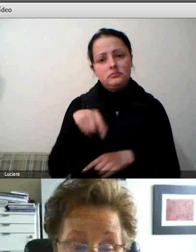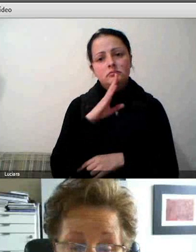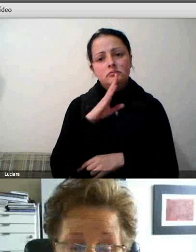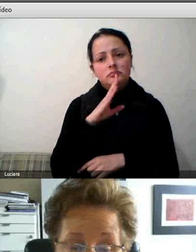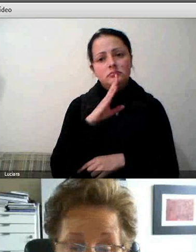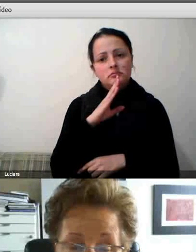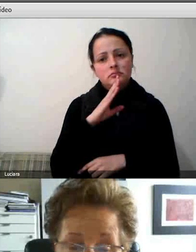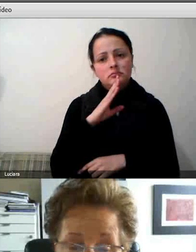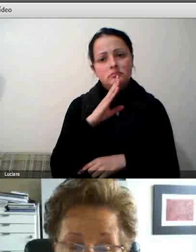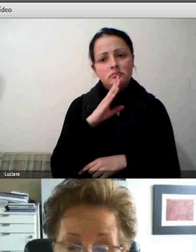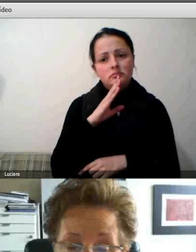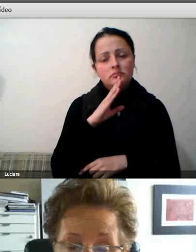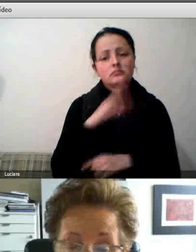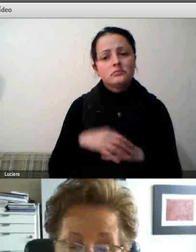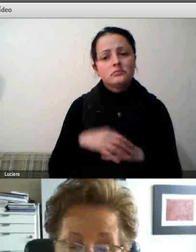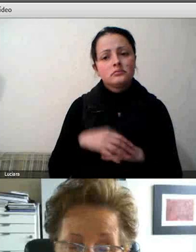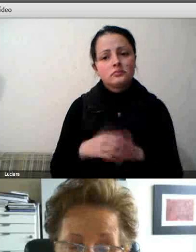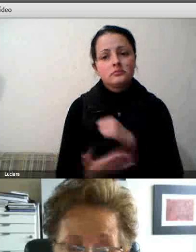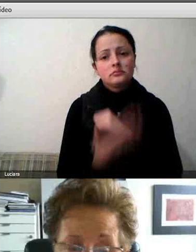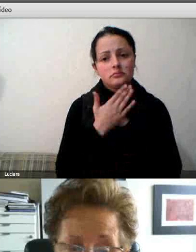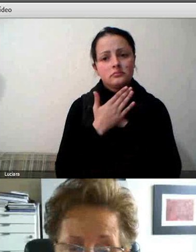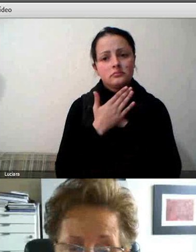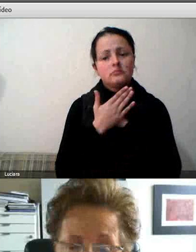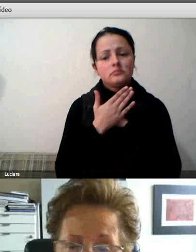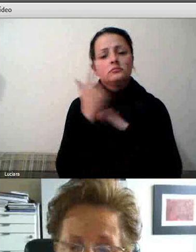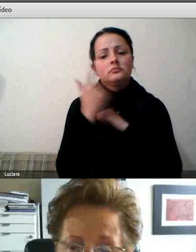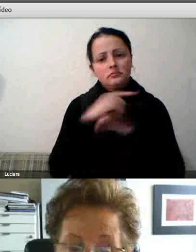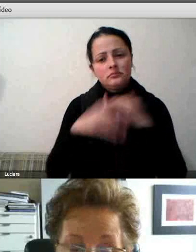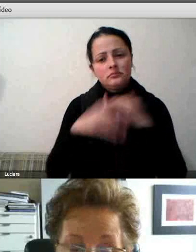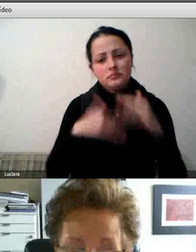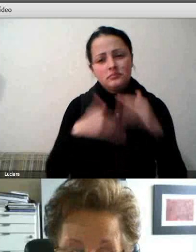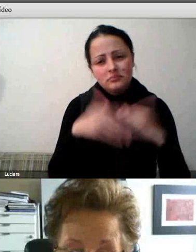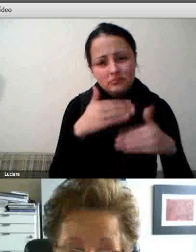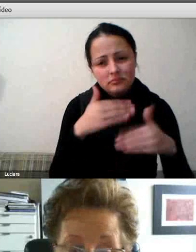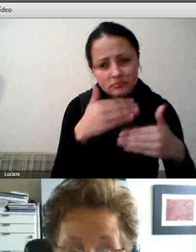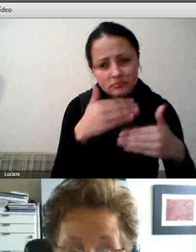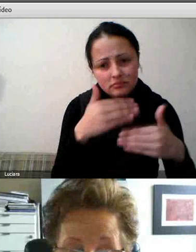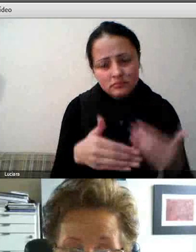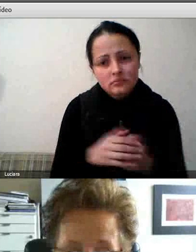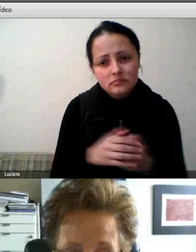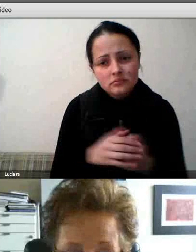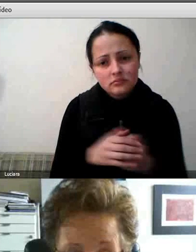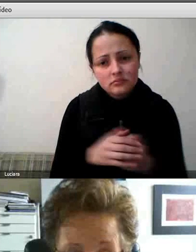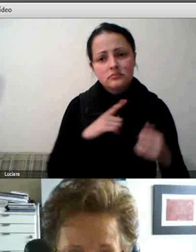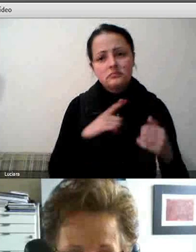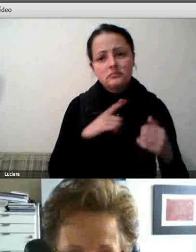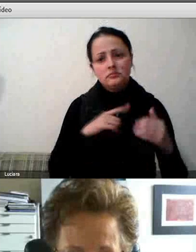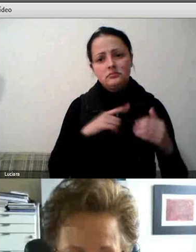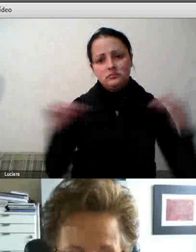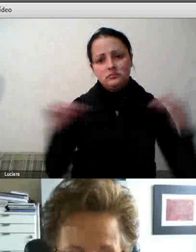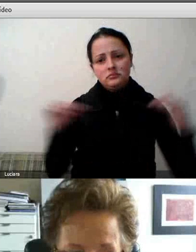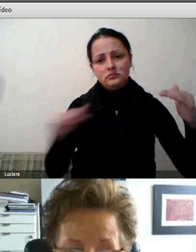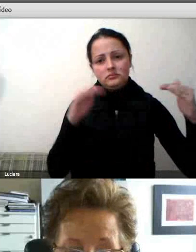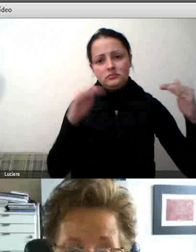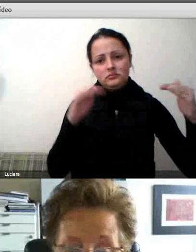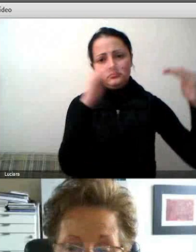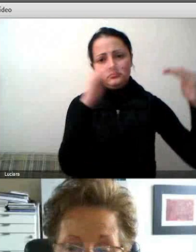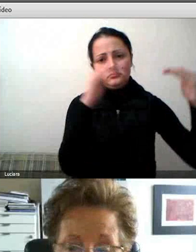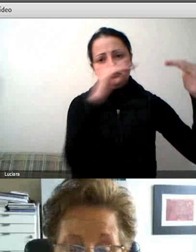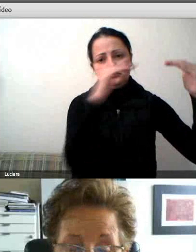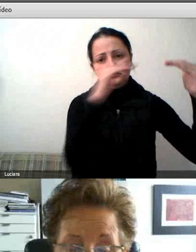Então nós temos um desenvolvimento moral que vai provocar a solidariedade internacional e